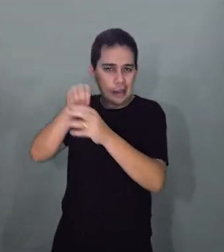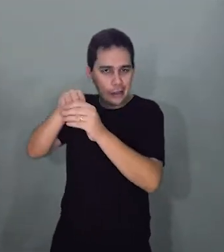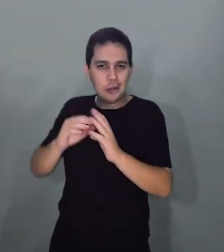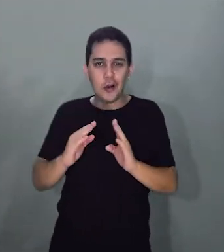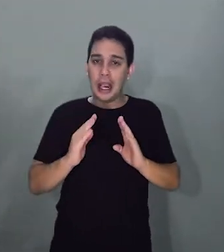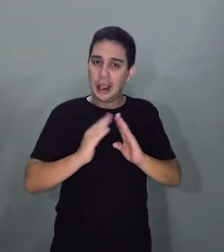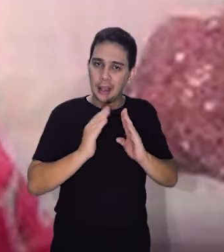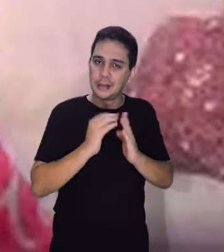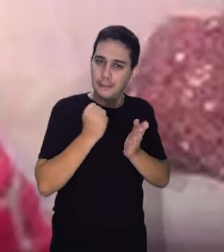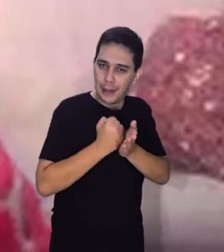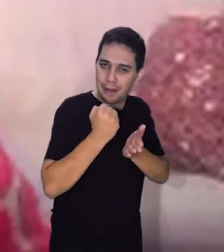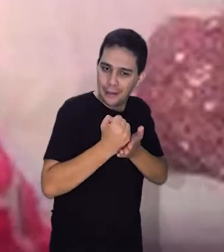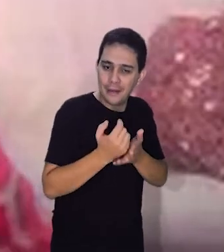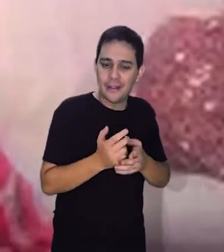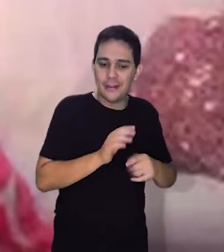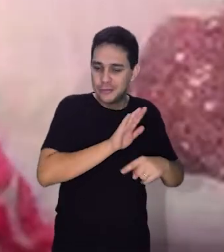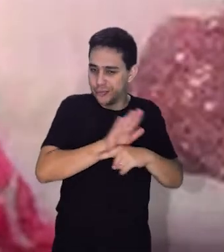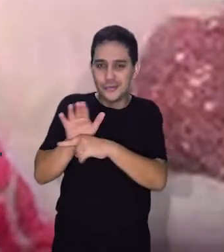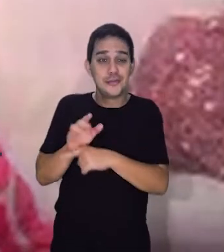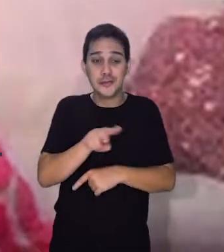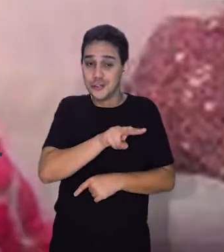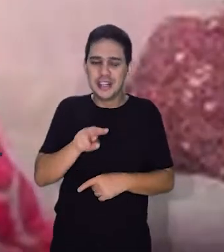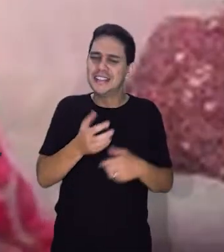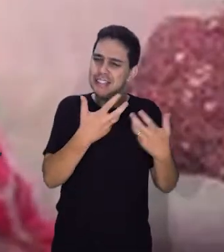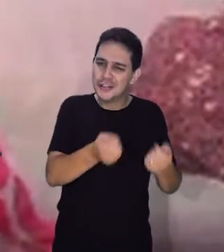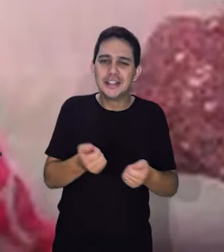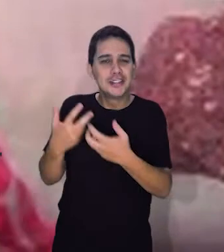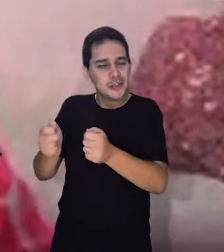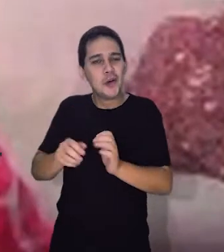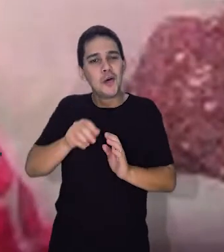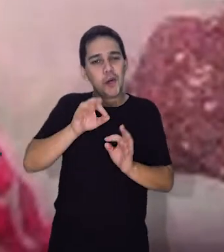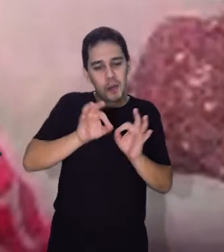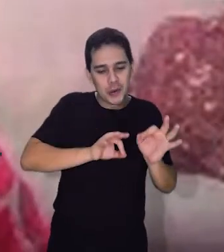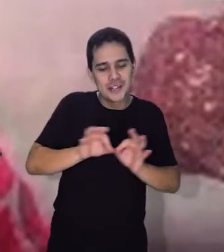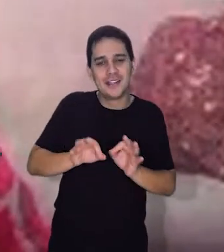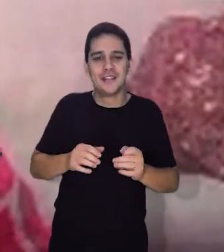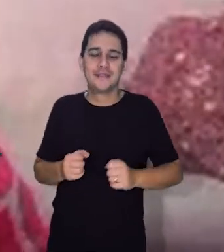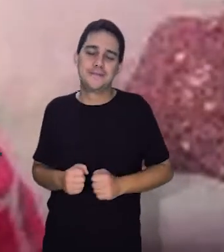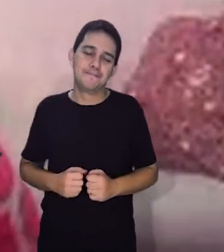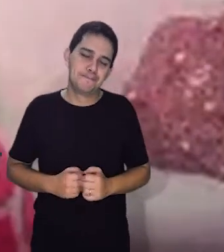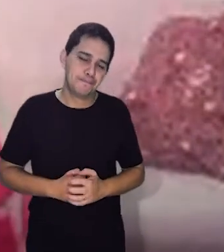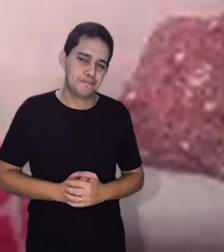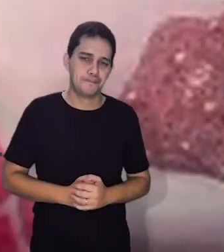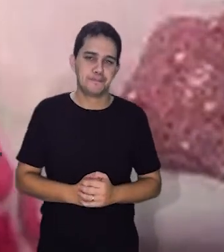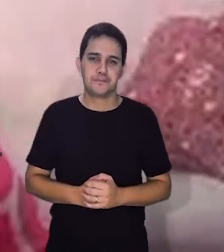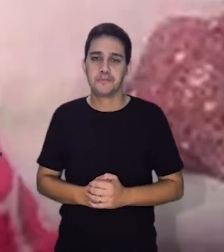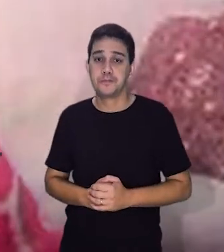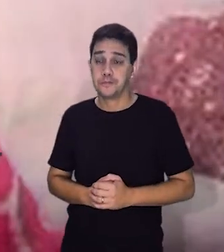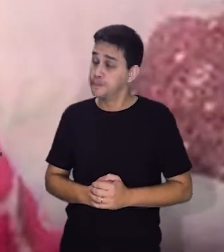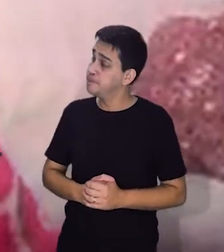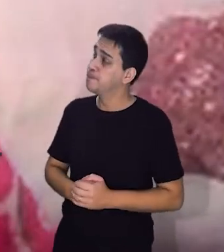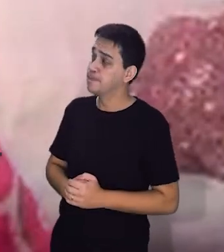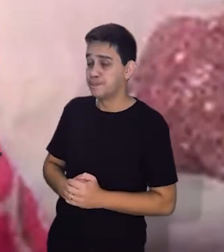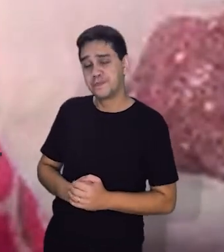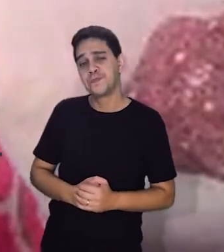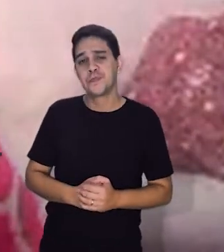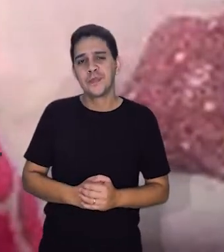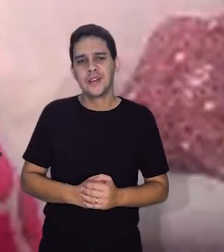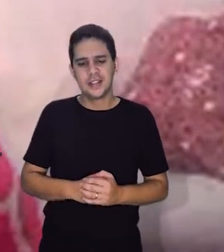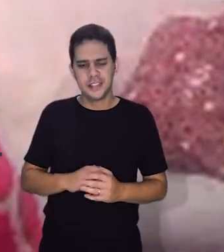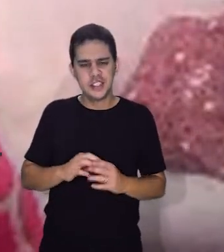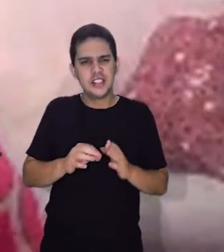mesmo o projeto. A gente percebe quando mapeia, né, quando olha com atenção, com lupa,